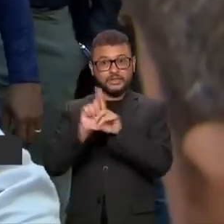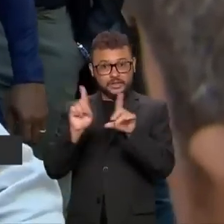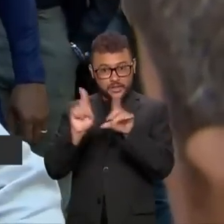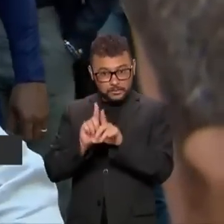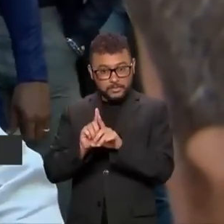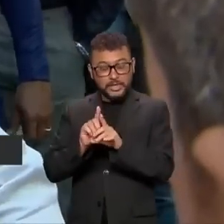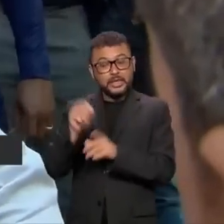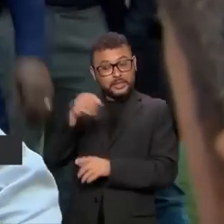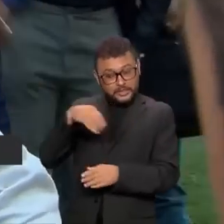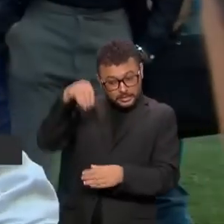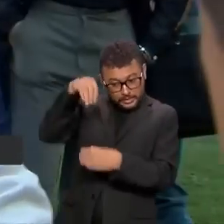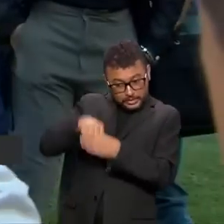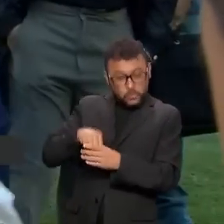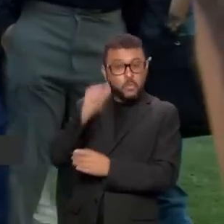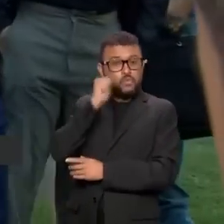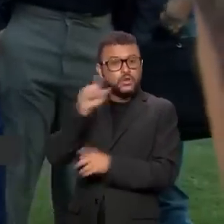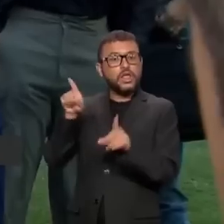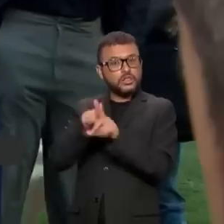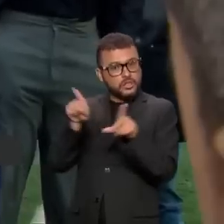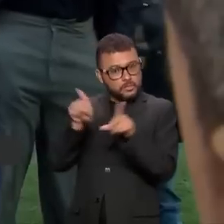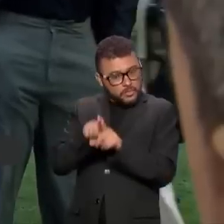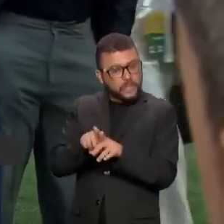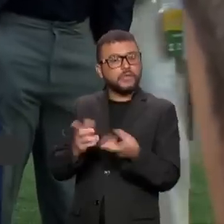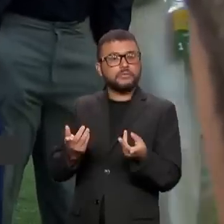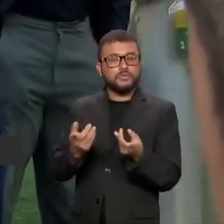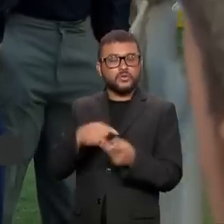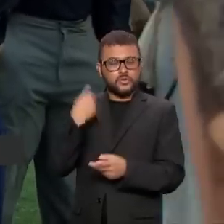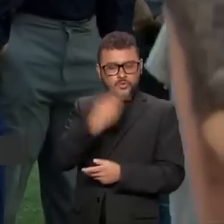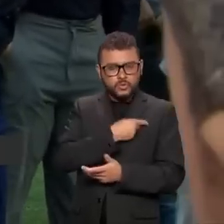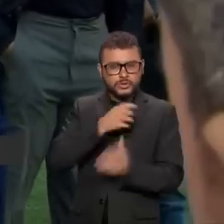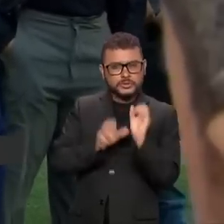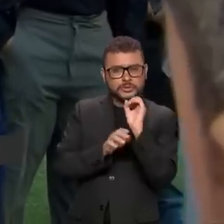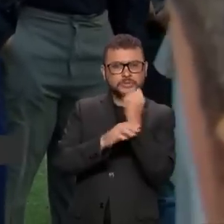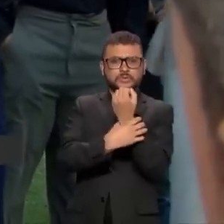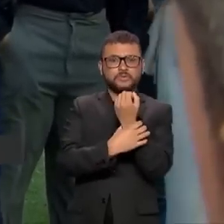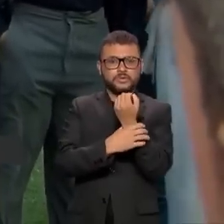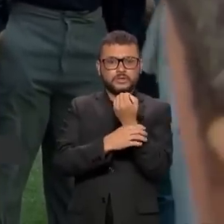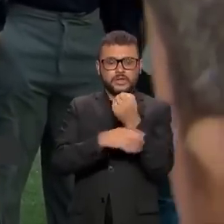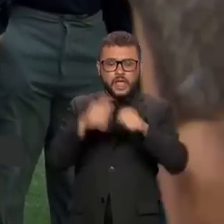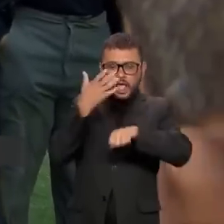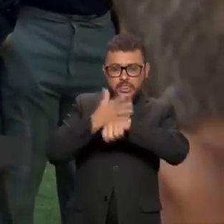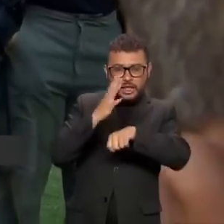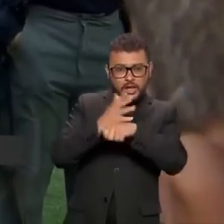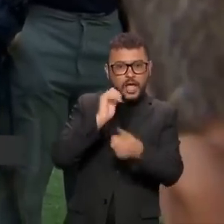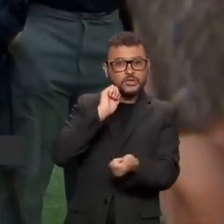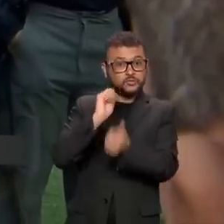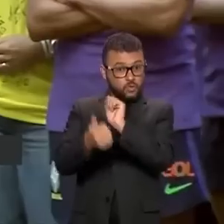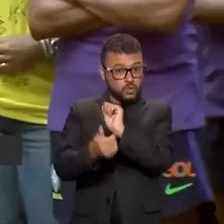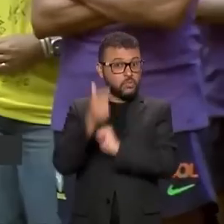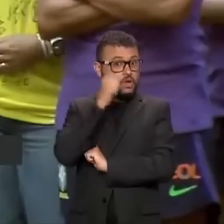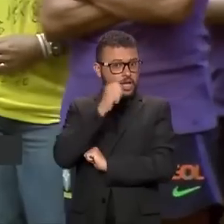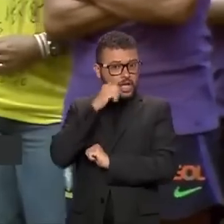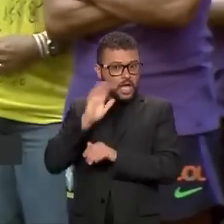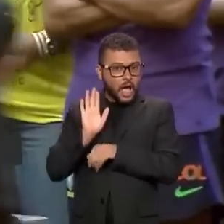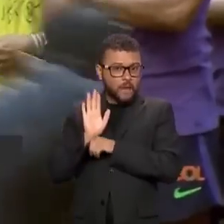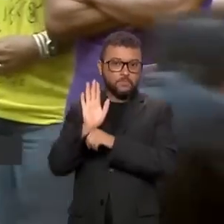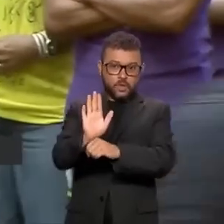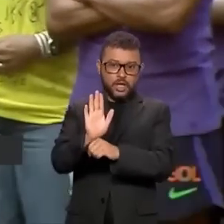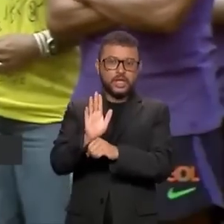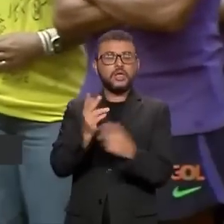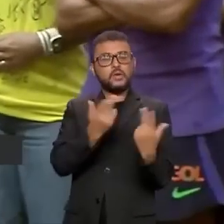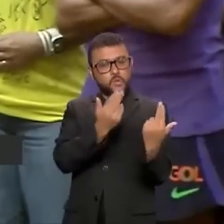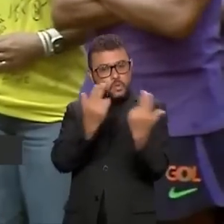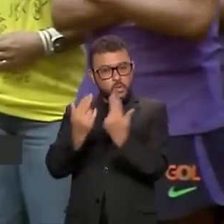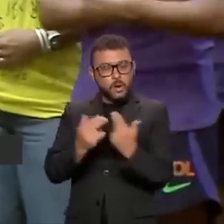de futebol feminino. Nós precisamos garantir a prática de esporte, sabe, das mulheres, da